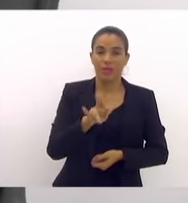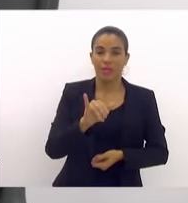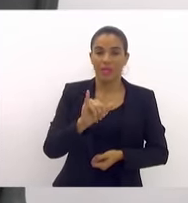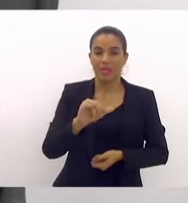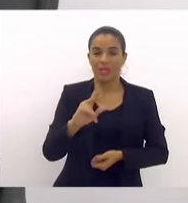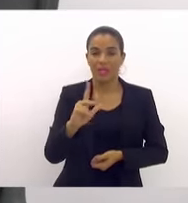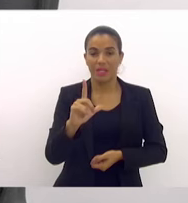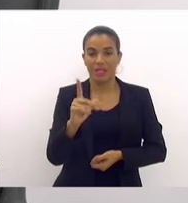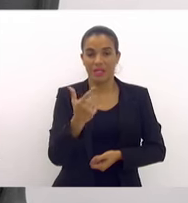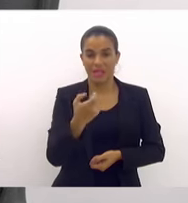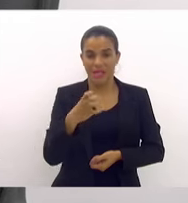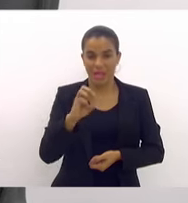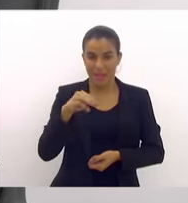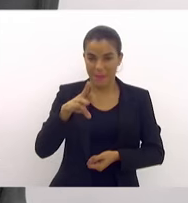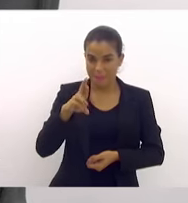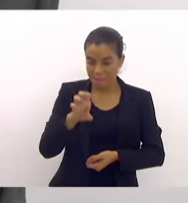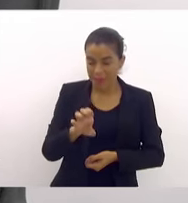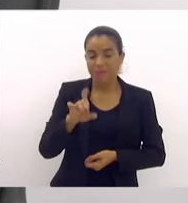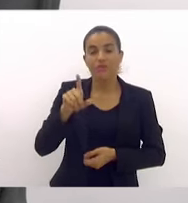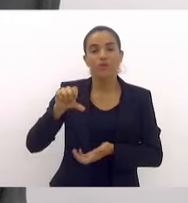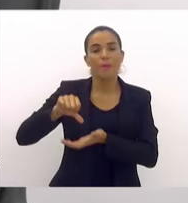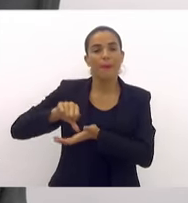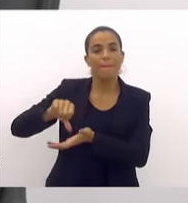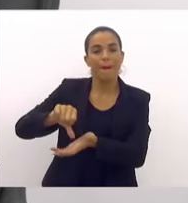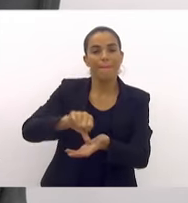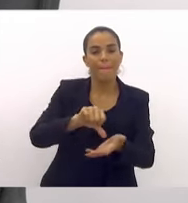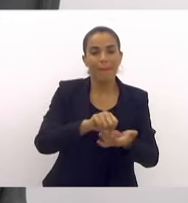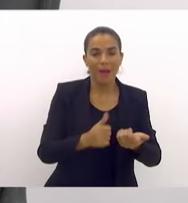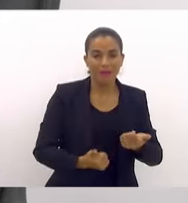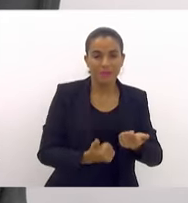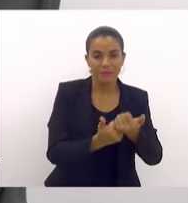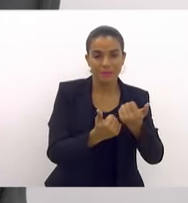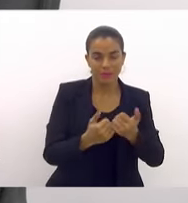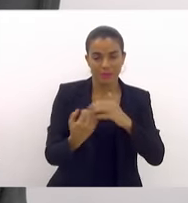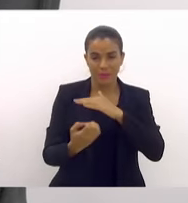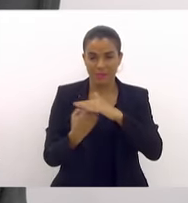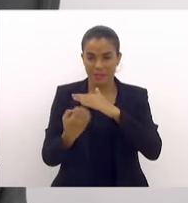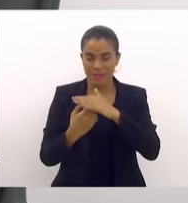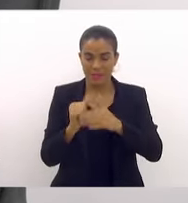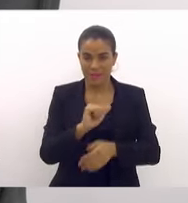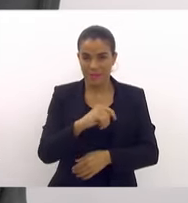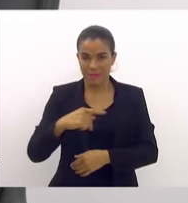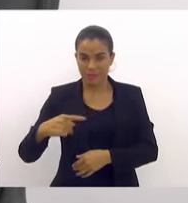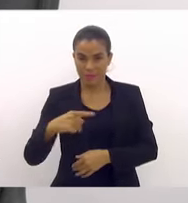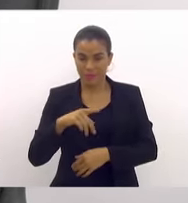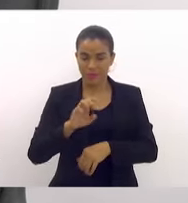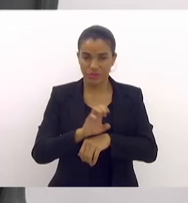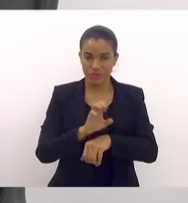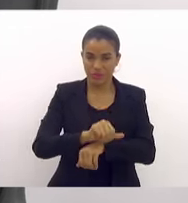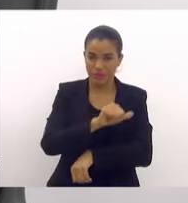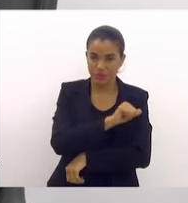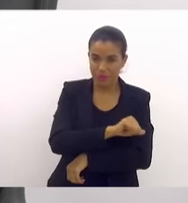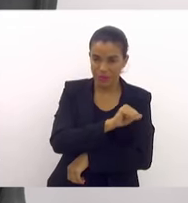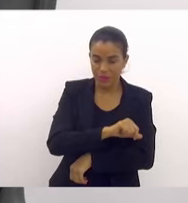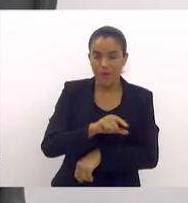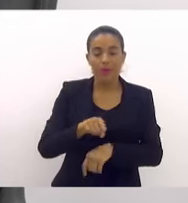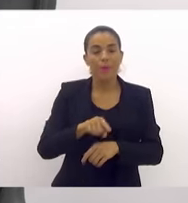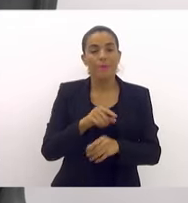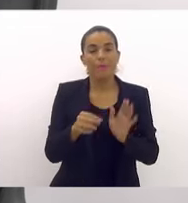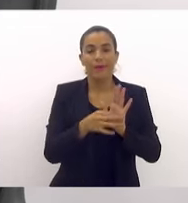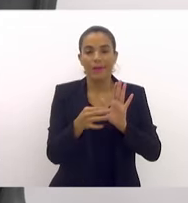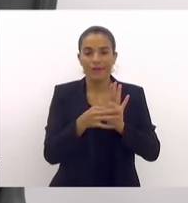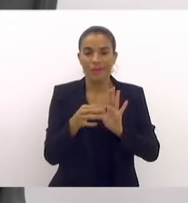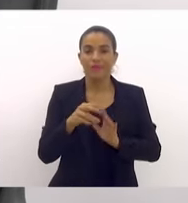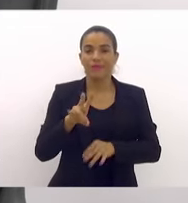Delaroli, que dispõe sobre a instalação de pontos de apoio para entregadores de empresas de aplicativos no âmbito do Estado do Rio de Janeiro. Para aparecer, deputado